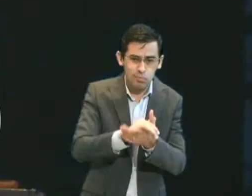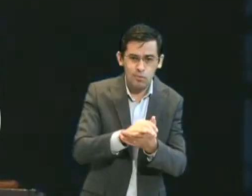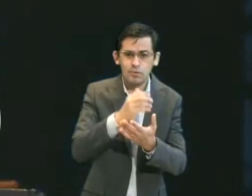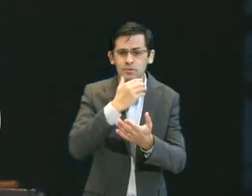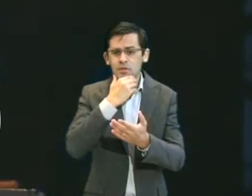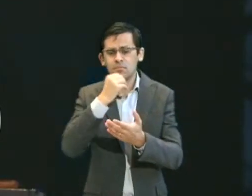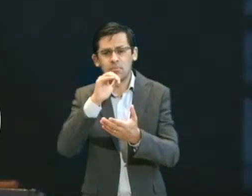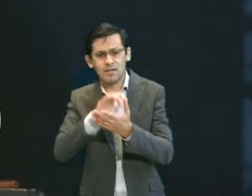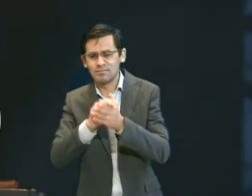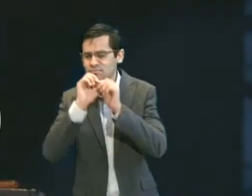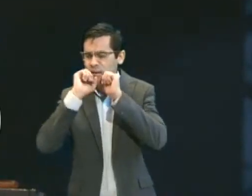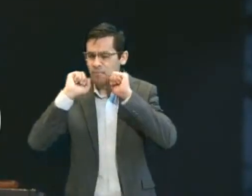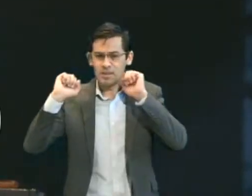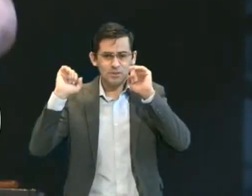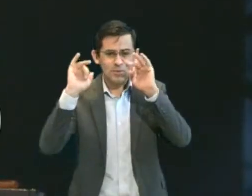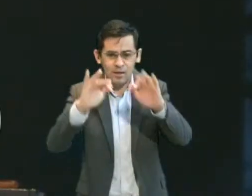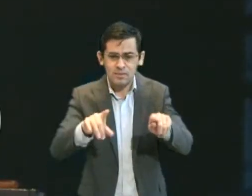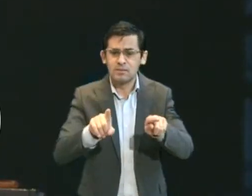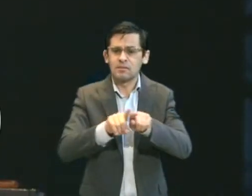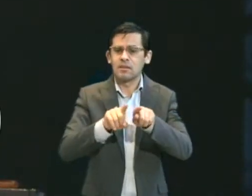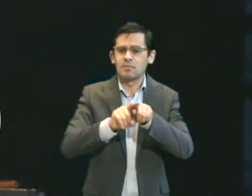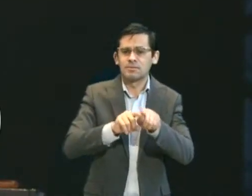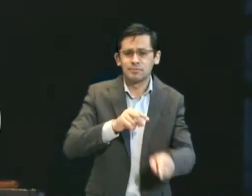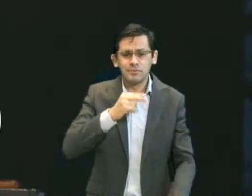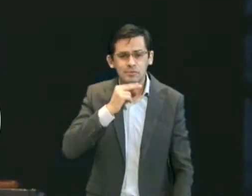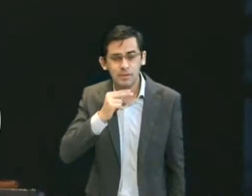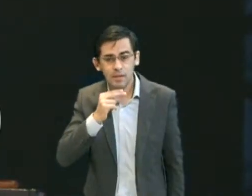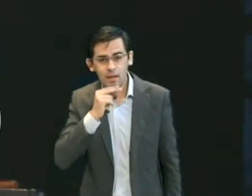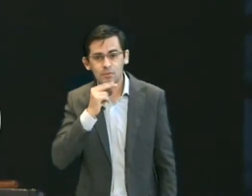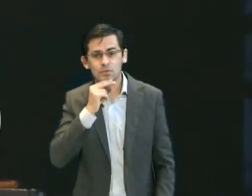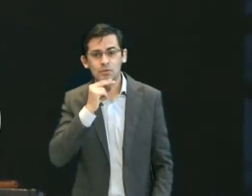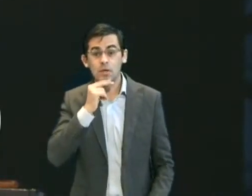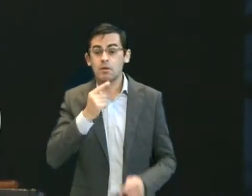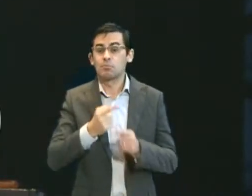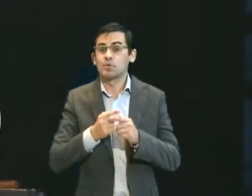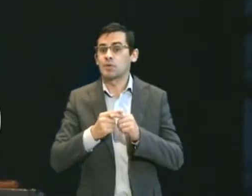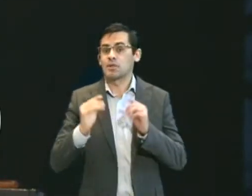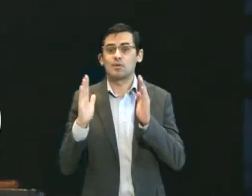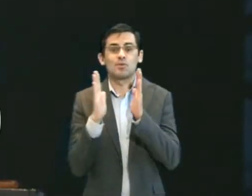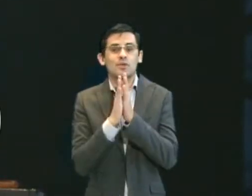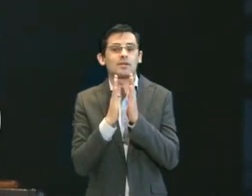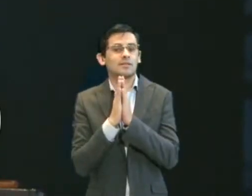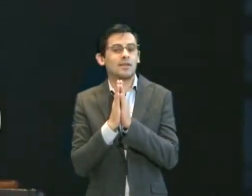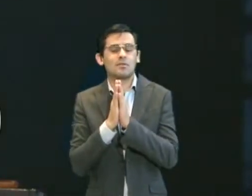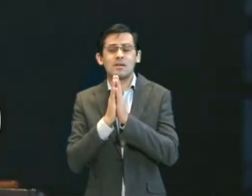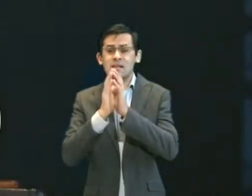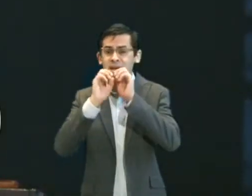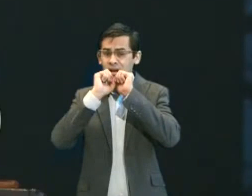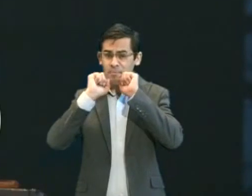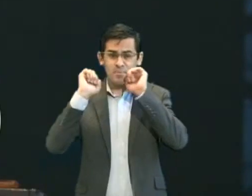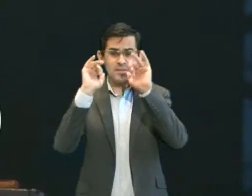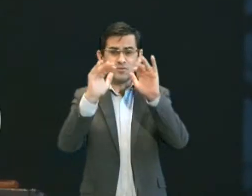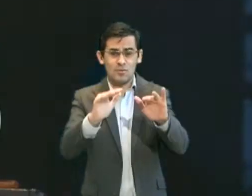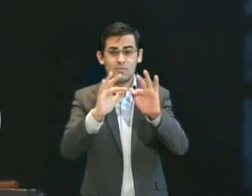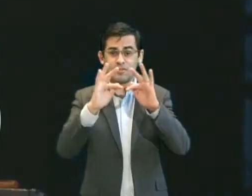abençoada, os seus netos vão ser abençoados. A oração é uma bênção para a